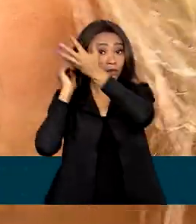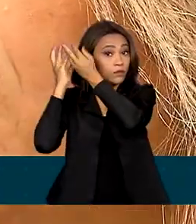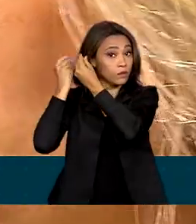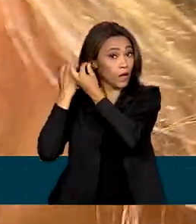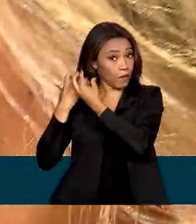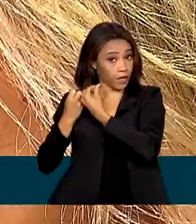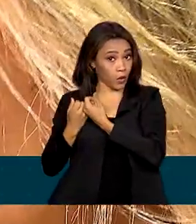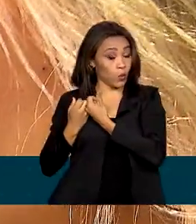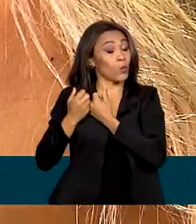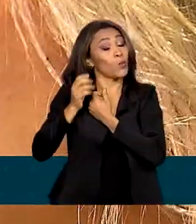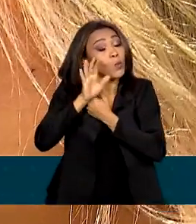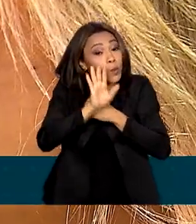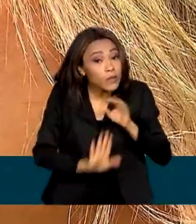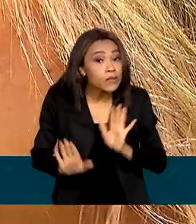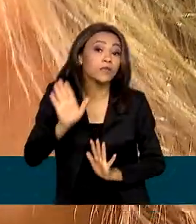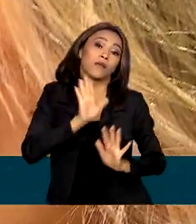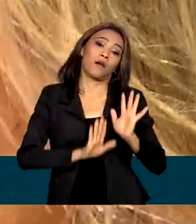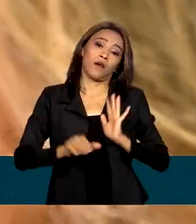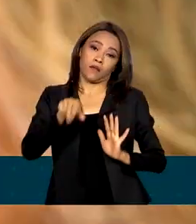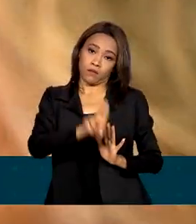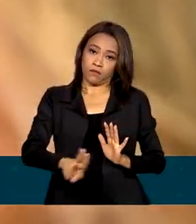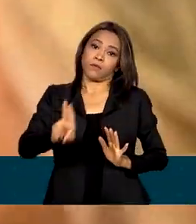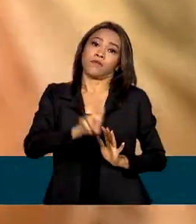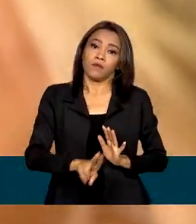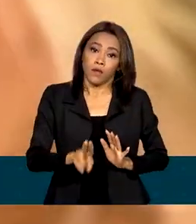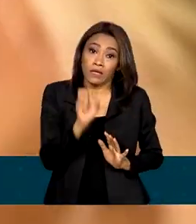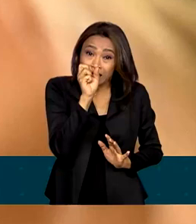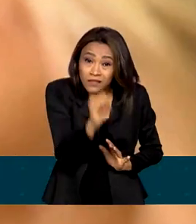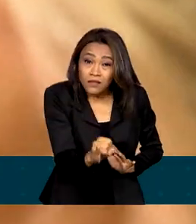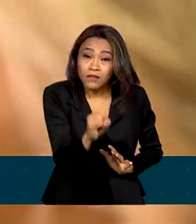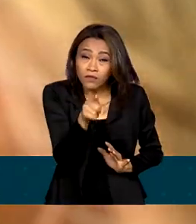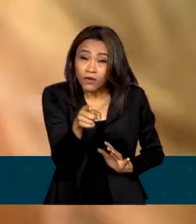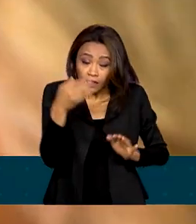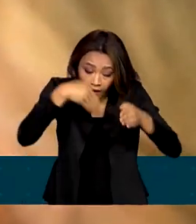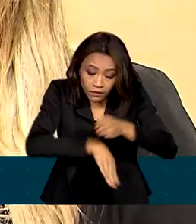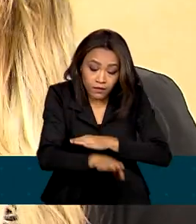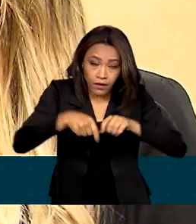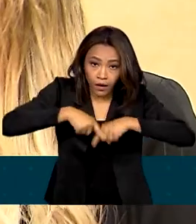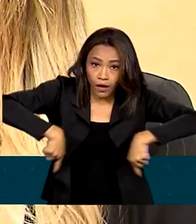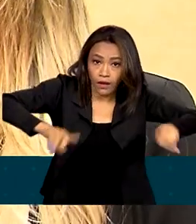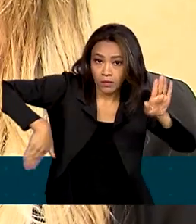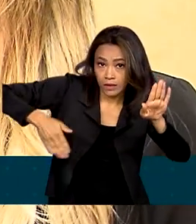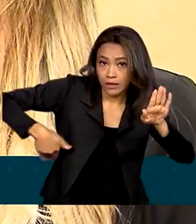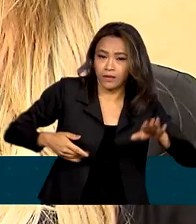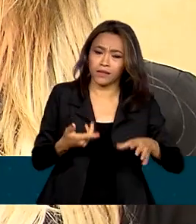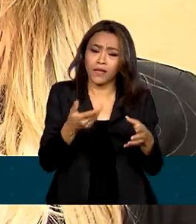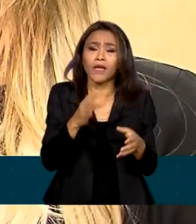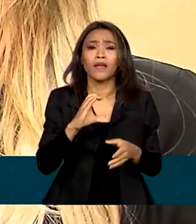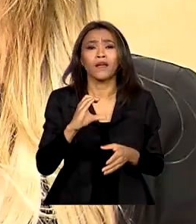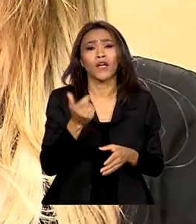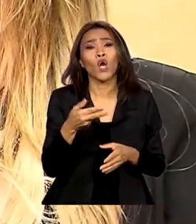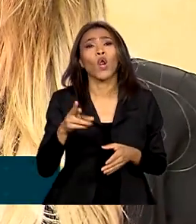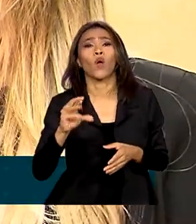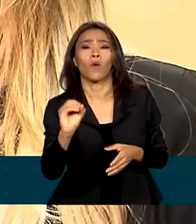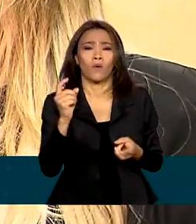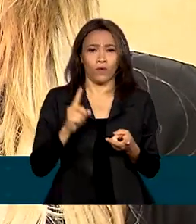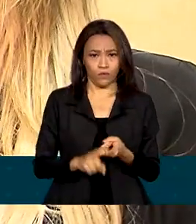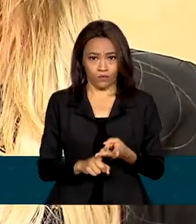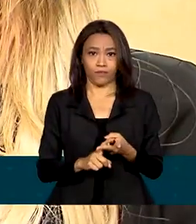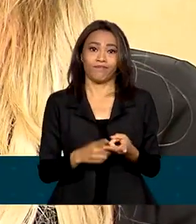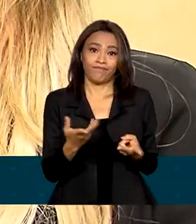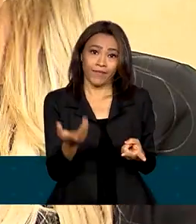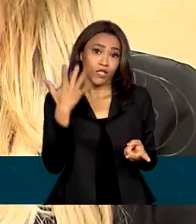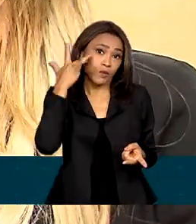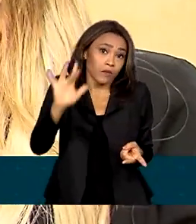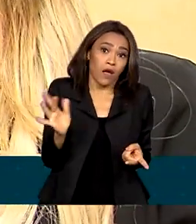todo cuidado é pouco ainda mais se for entrar na piscina tem cloro né os condomínios Tem